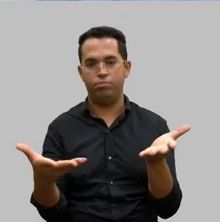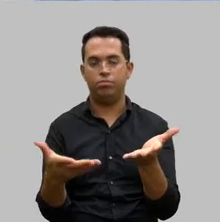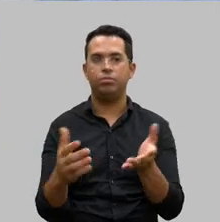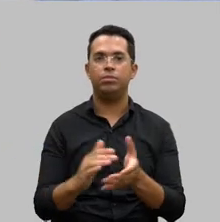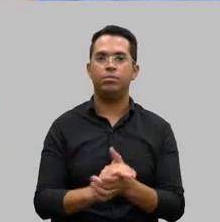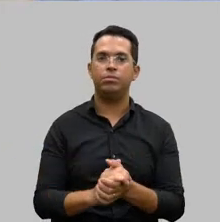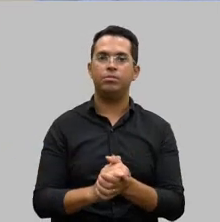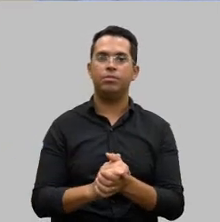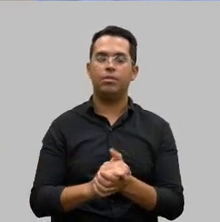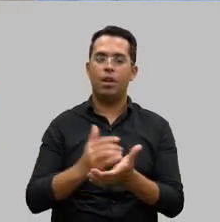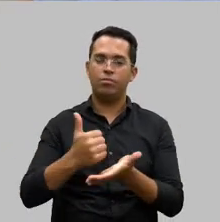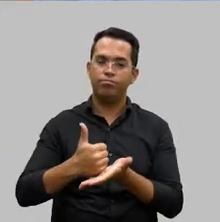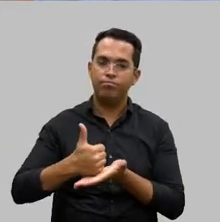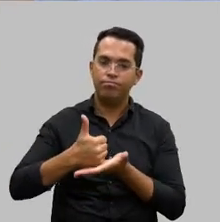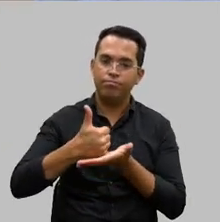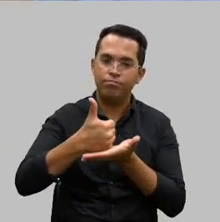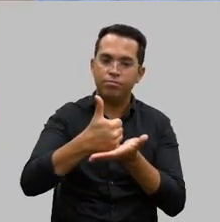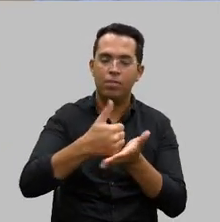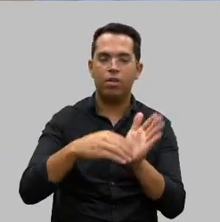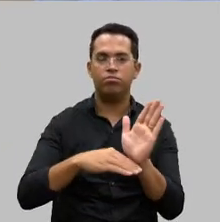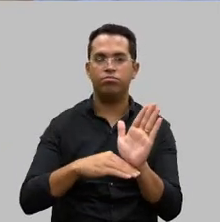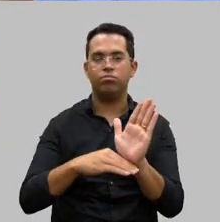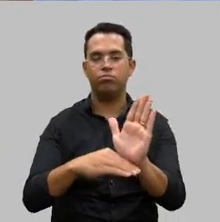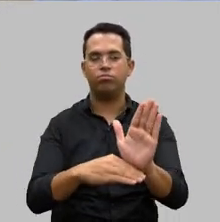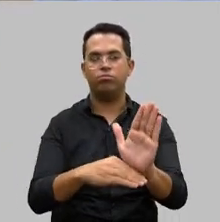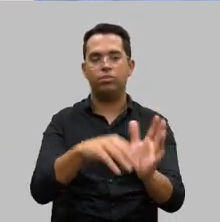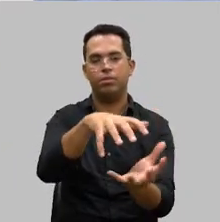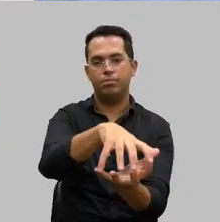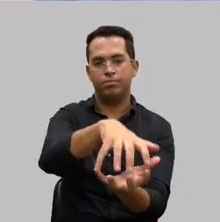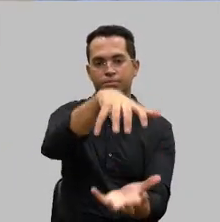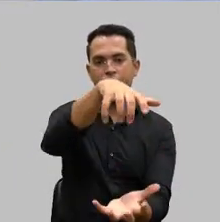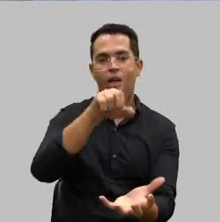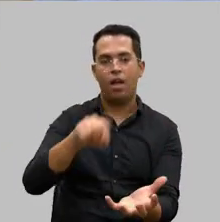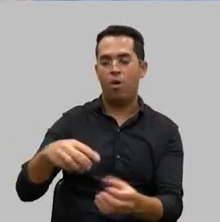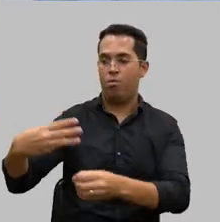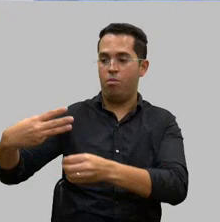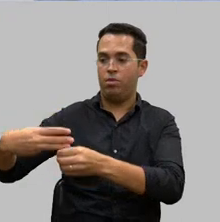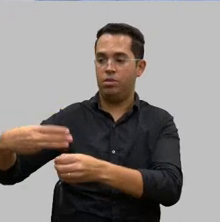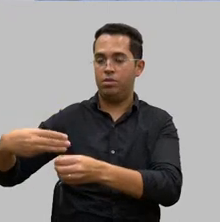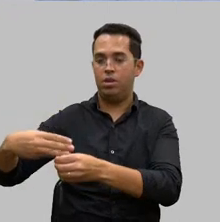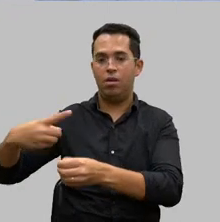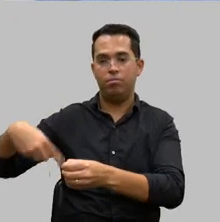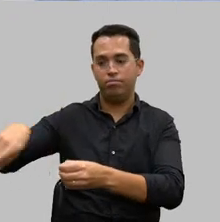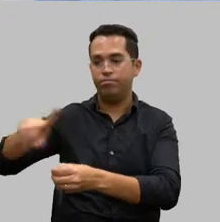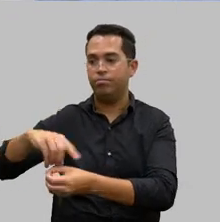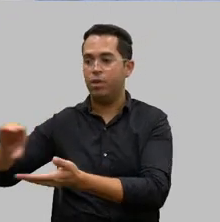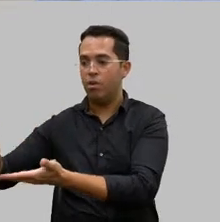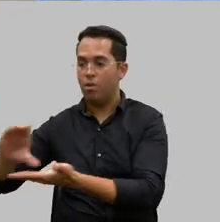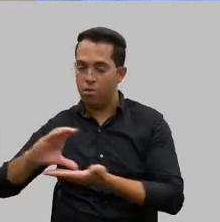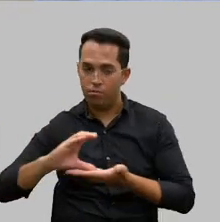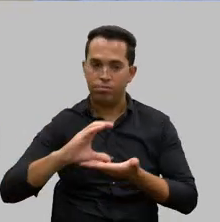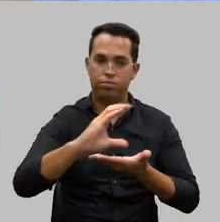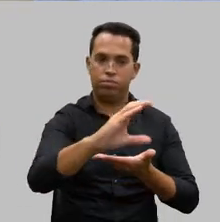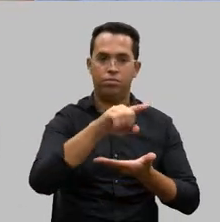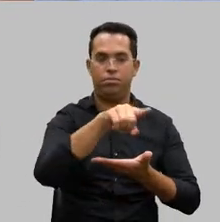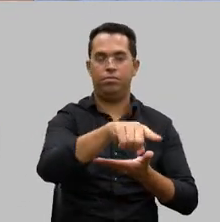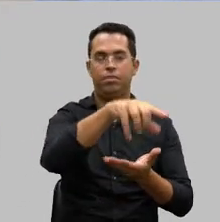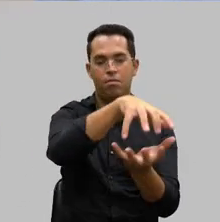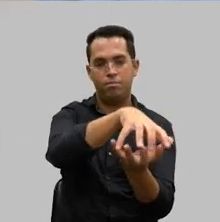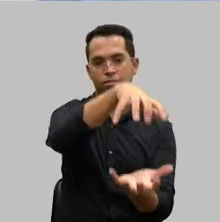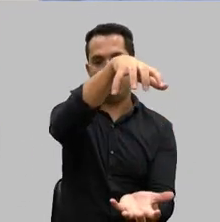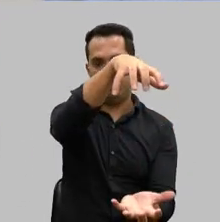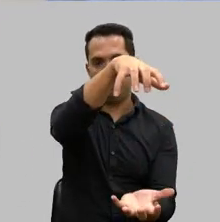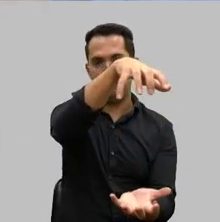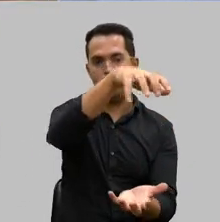as instituições e a política do Idoso são municípios isso precisa ficar registrado que há um comprometimento maior até